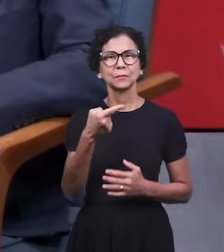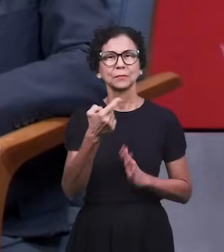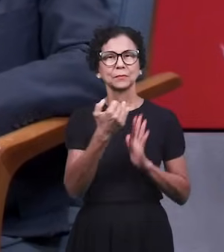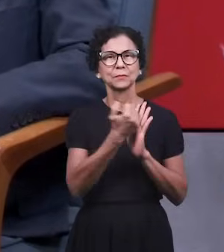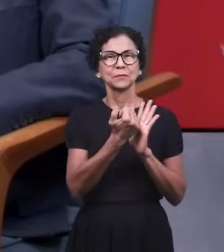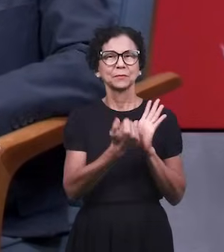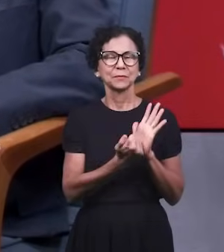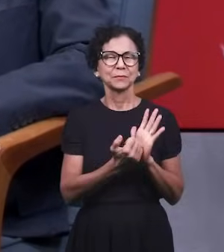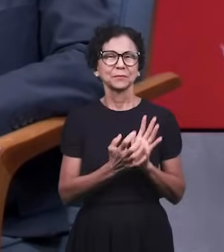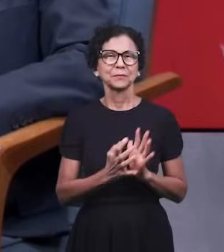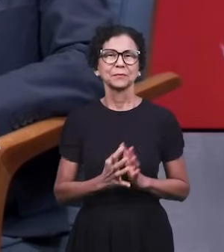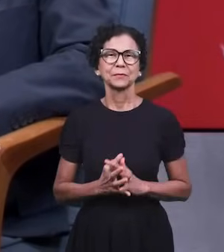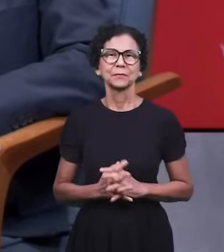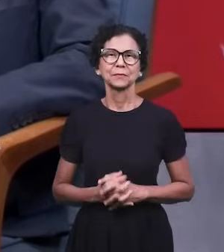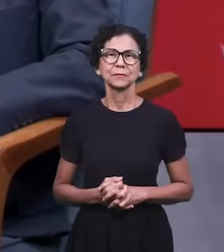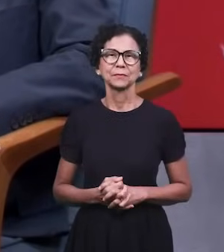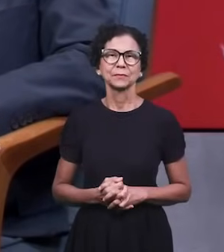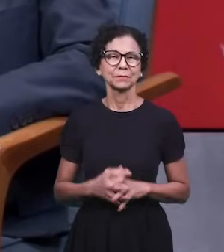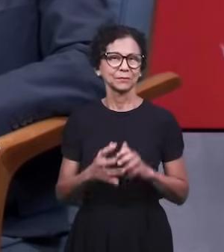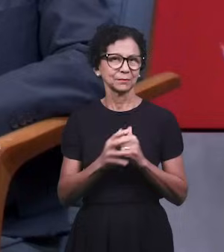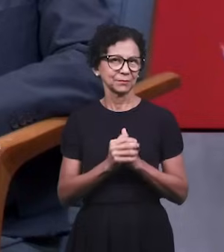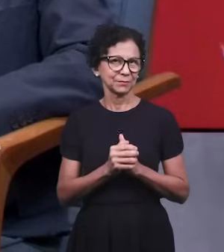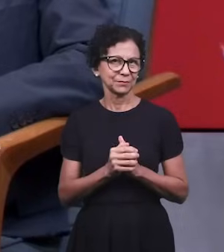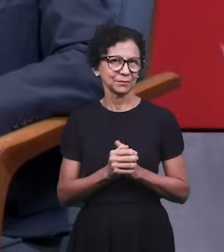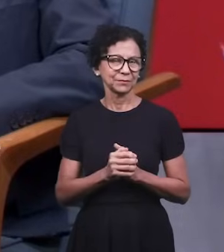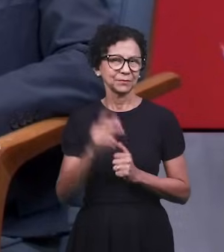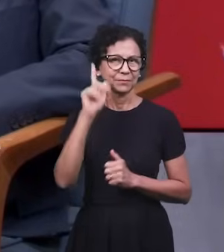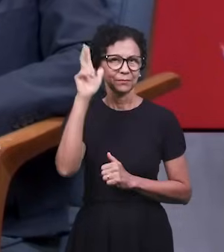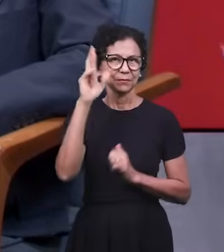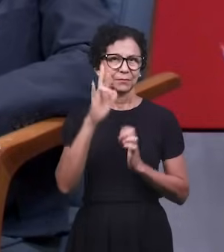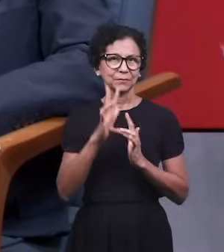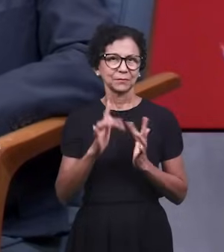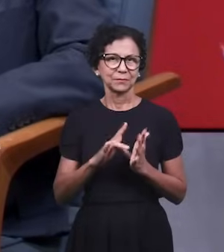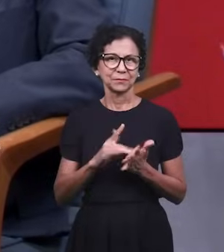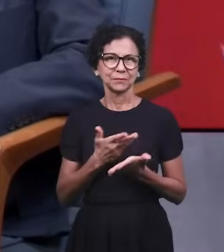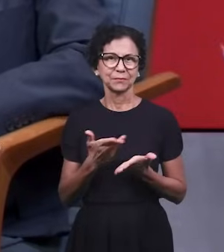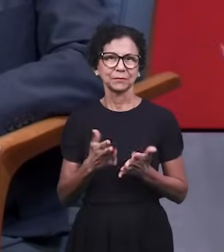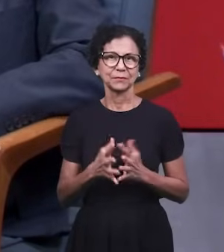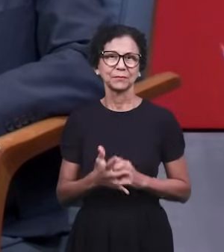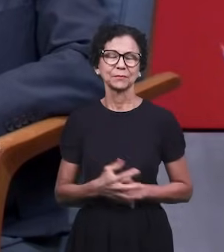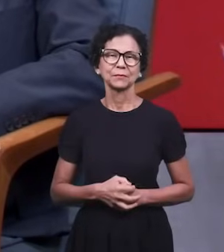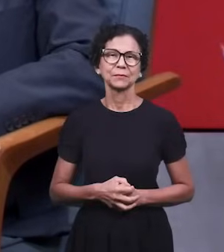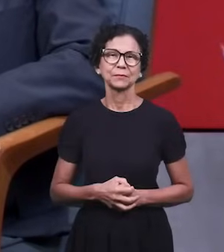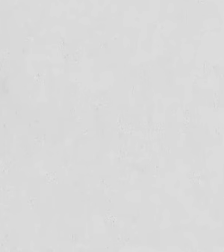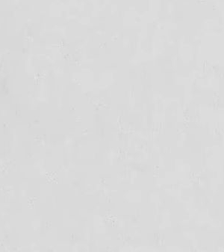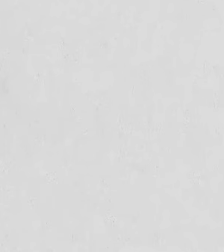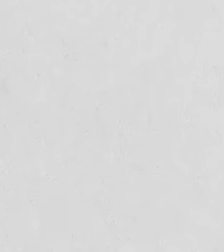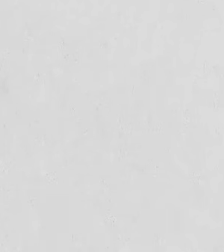próximo episódio. Amém? A paz do Senhor a todos.